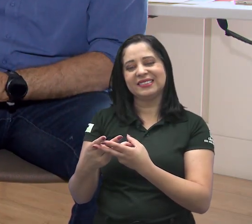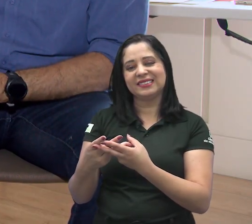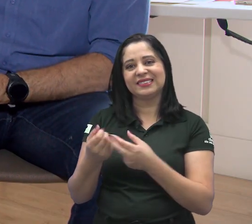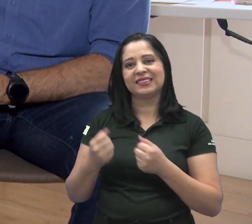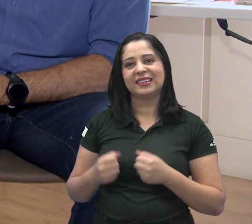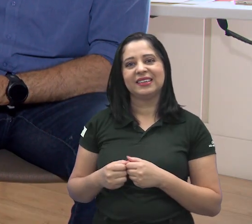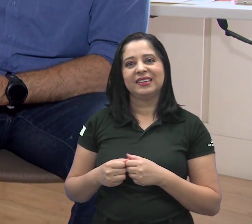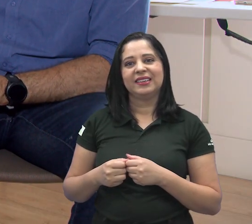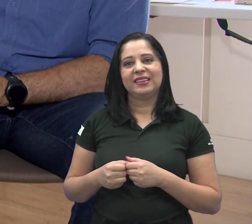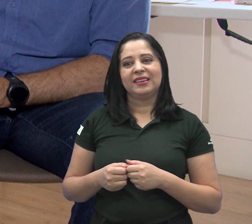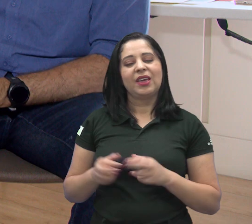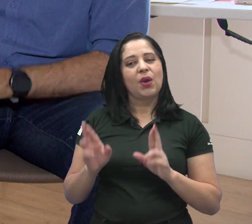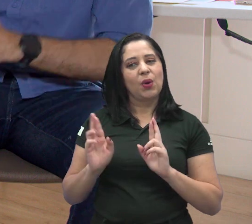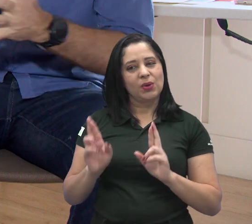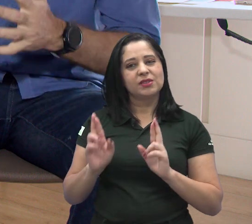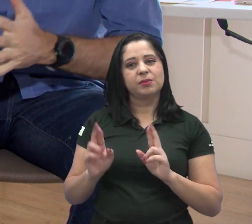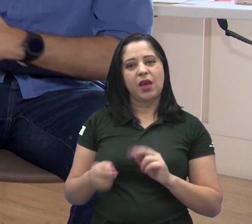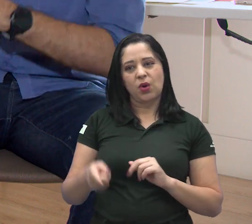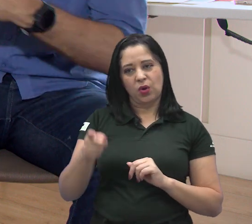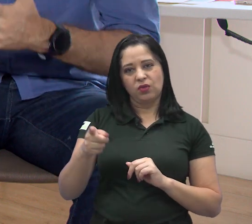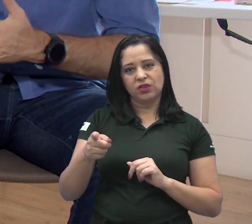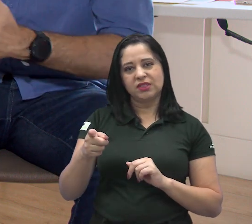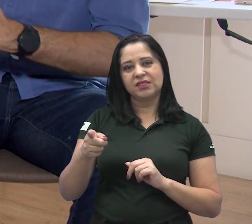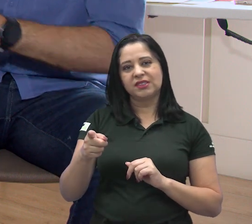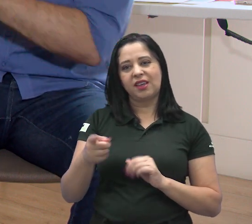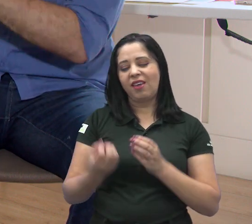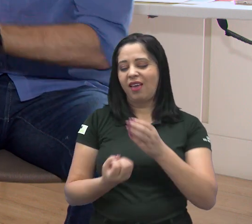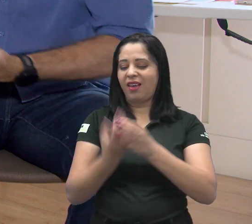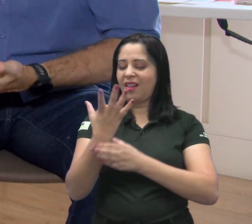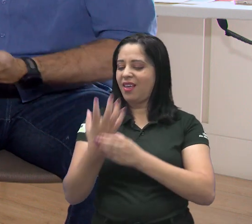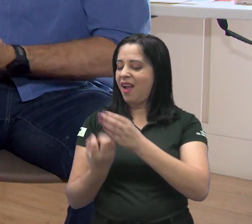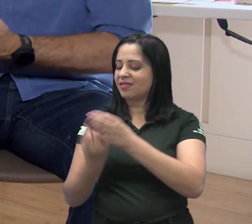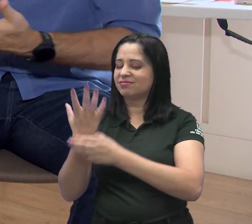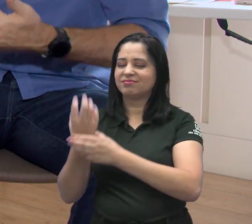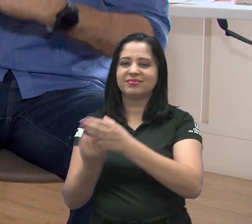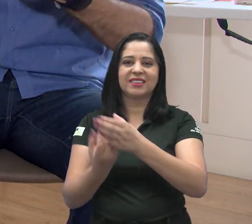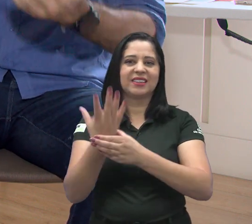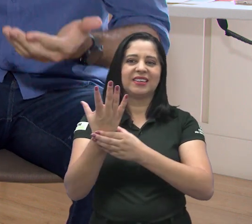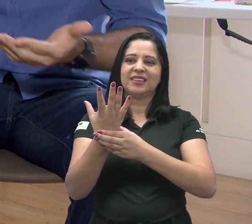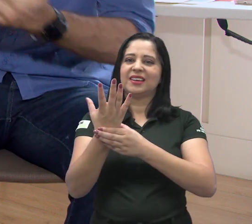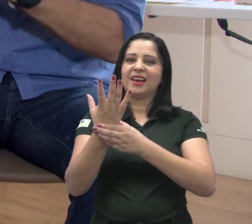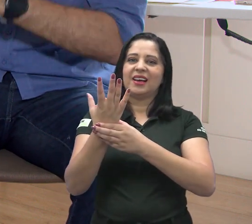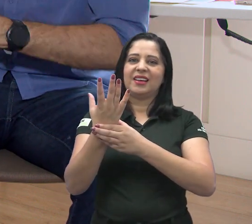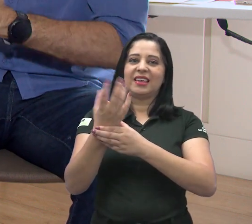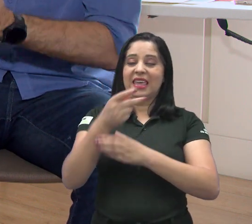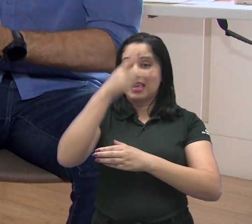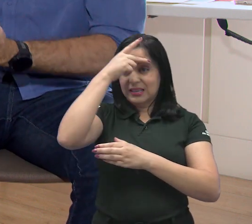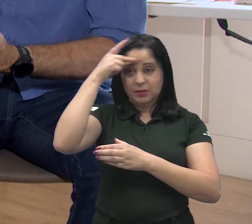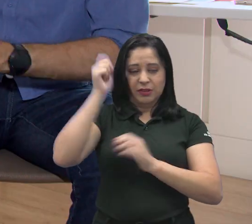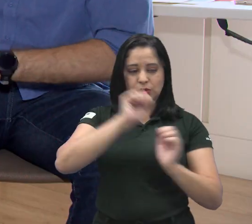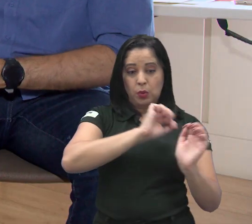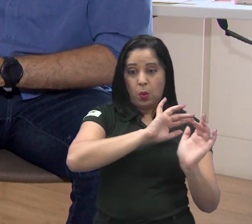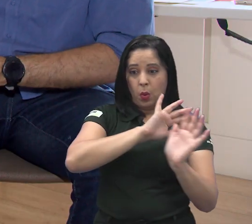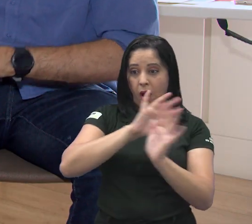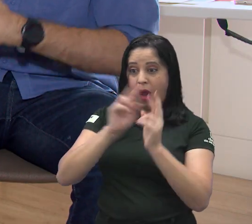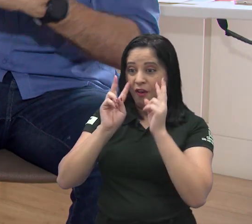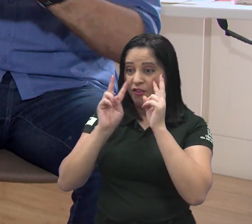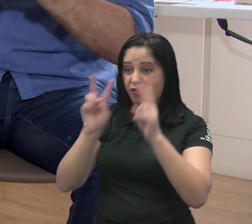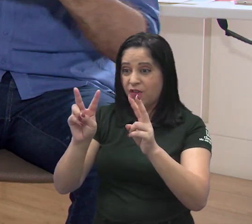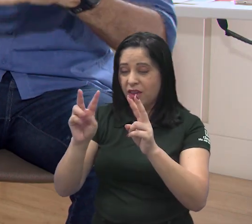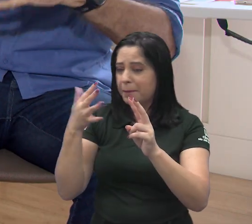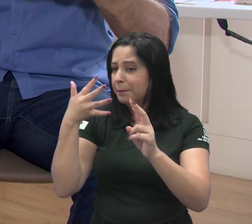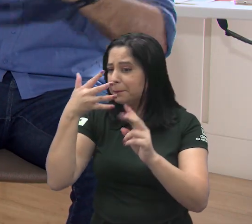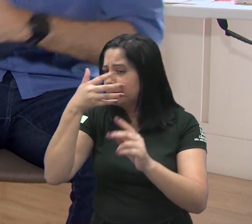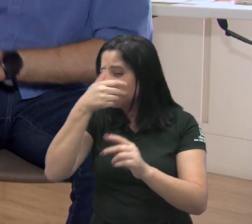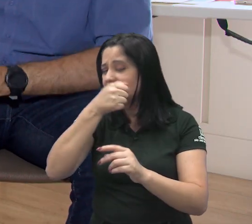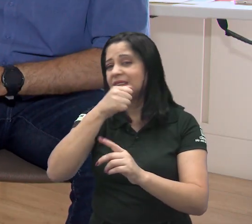aqui. E espero que você continue aí criando mais, que as pessoas tenham também acesso à sua arte, né? E vejam,